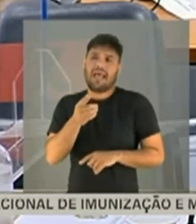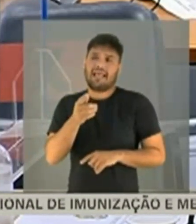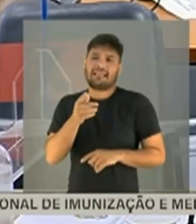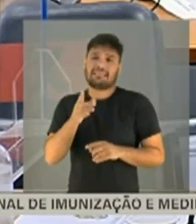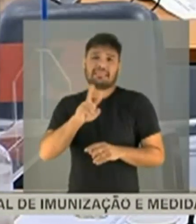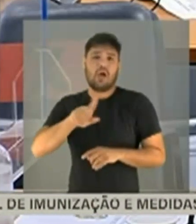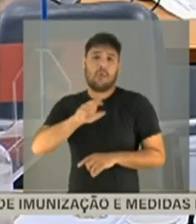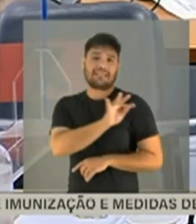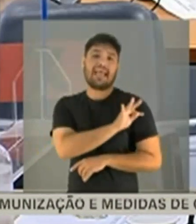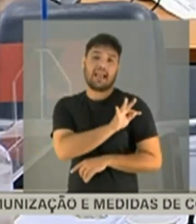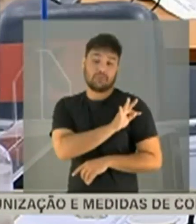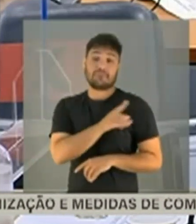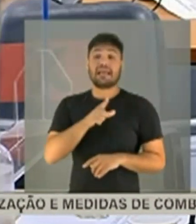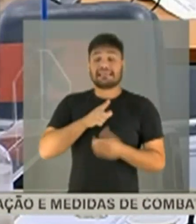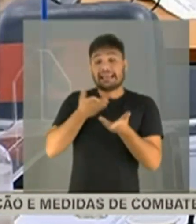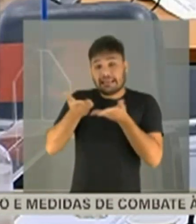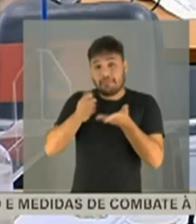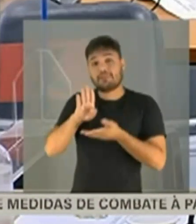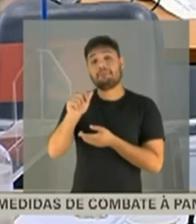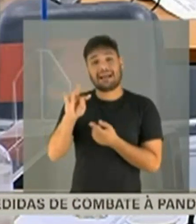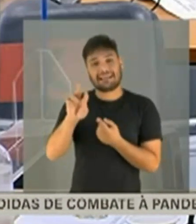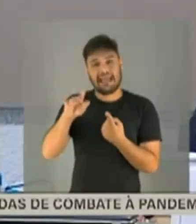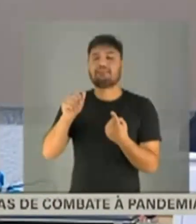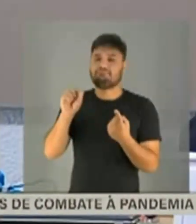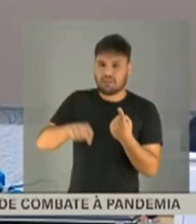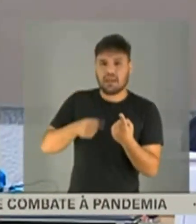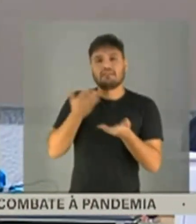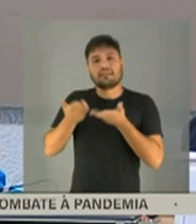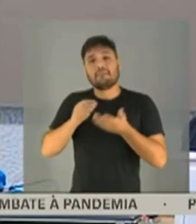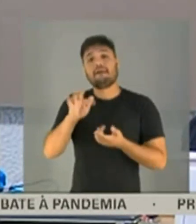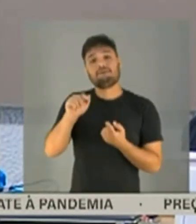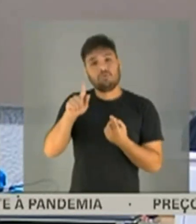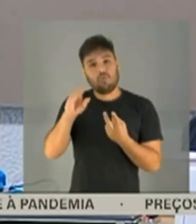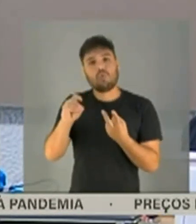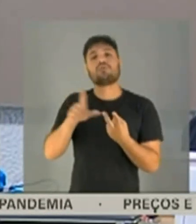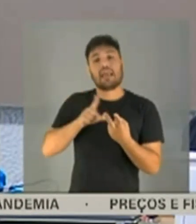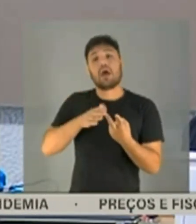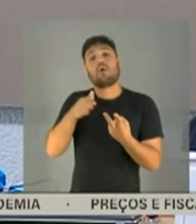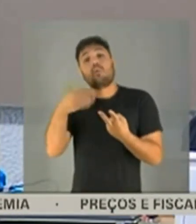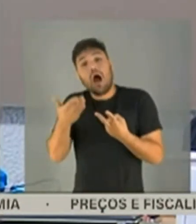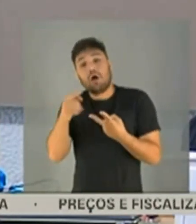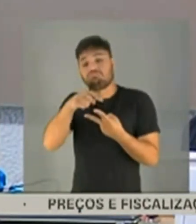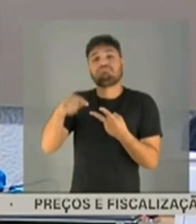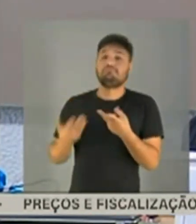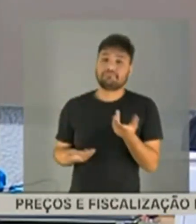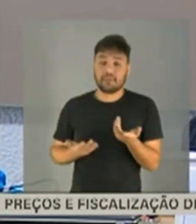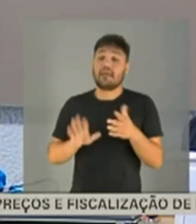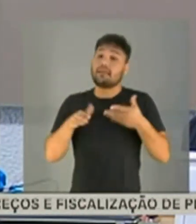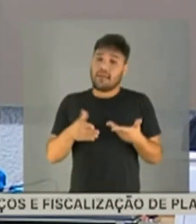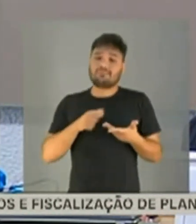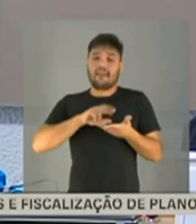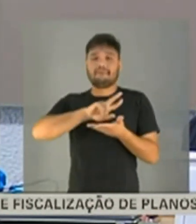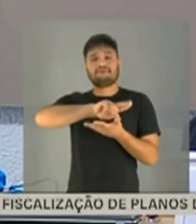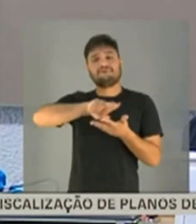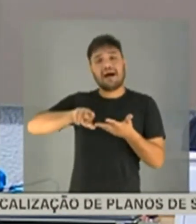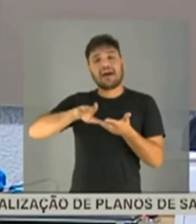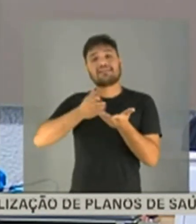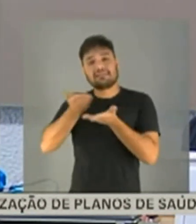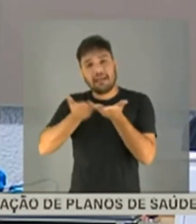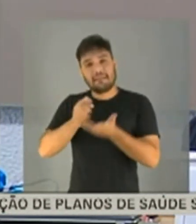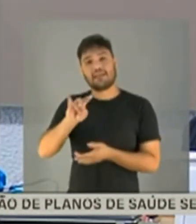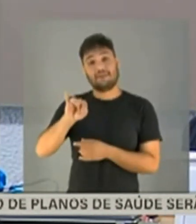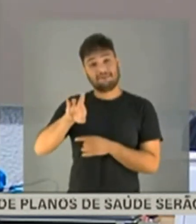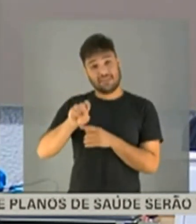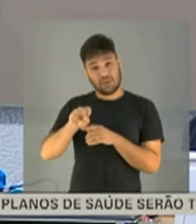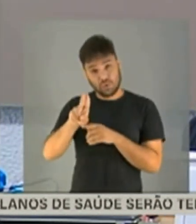dizer, tem tratamento para bactéria? Claro. Tem tratamento para fungo? Claro, mas qual bactéria, qual fungo? Então, existem vários tratamentos